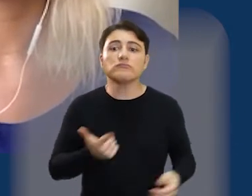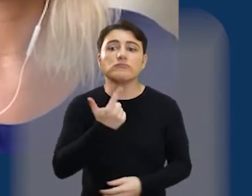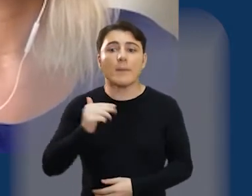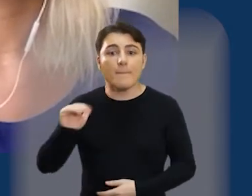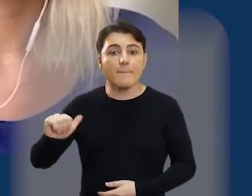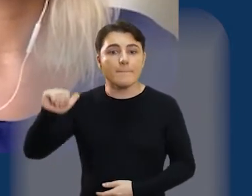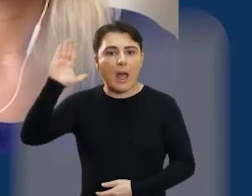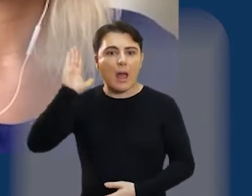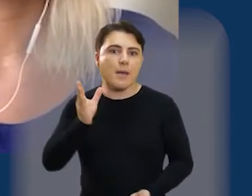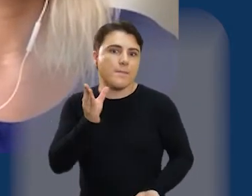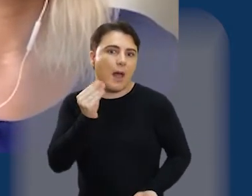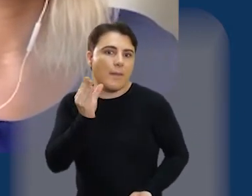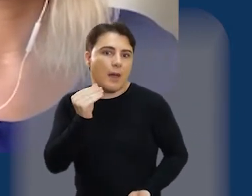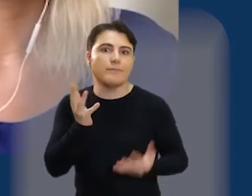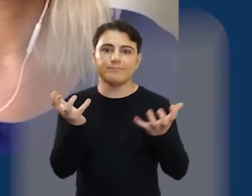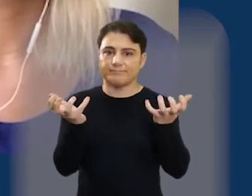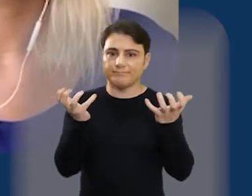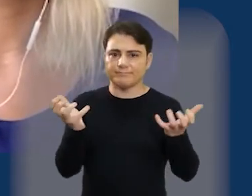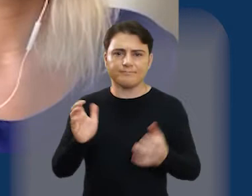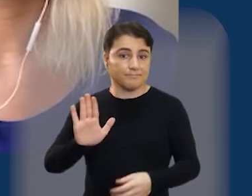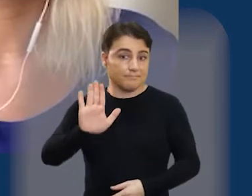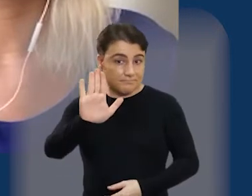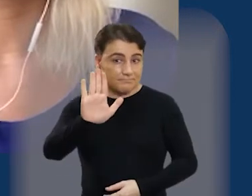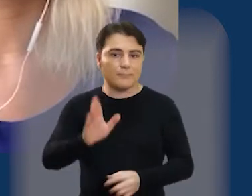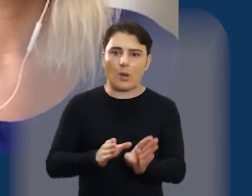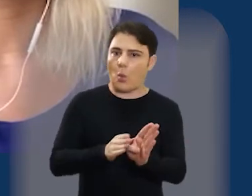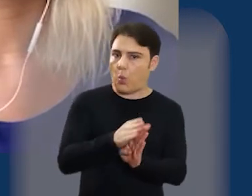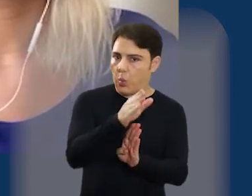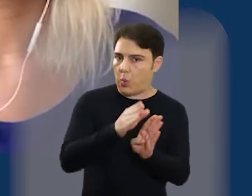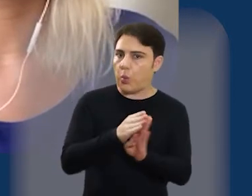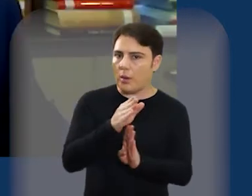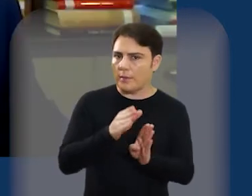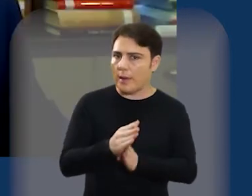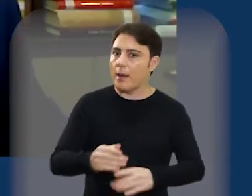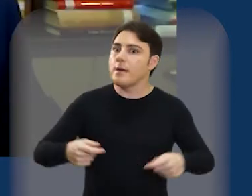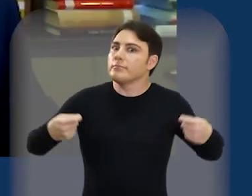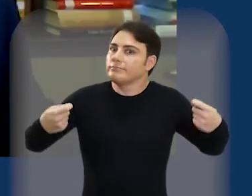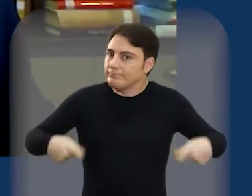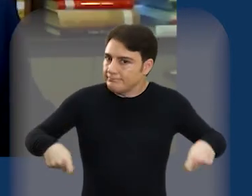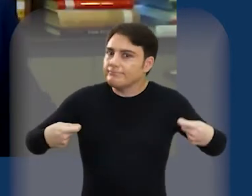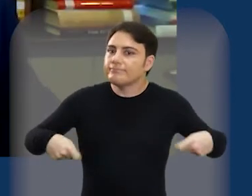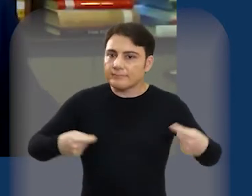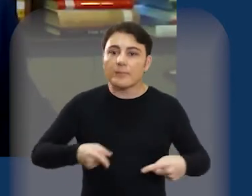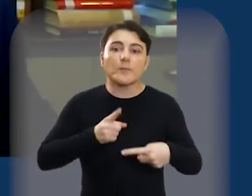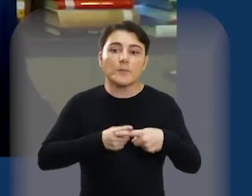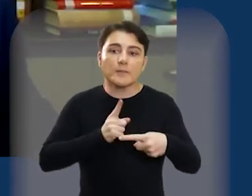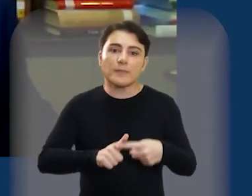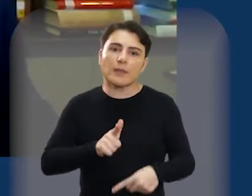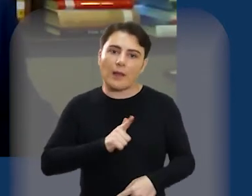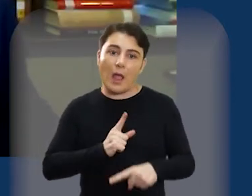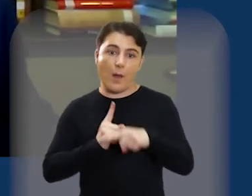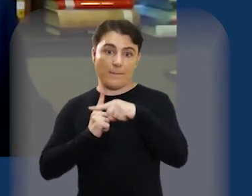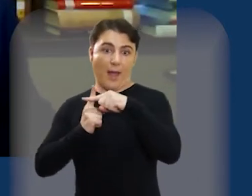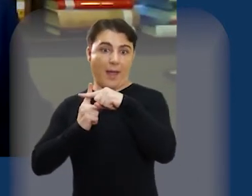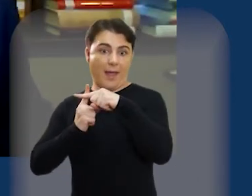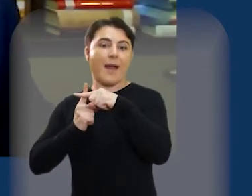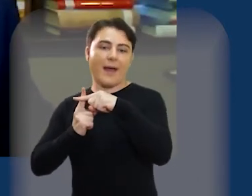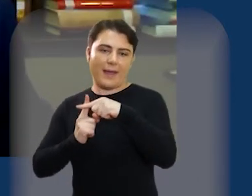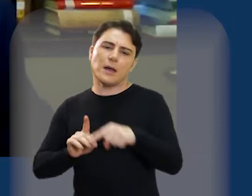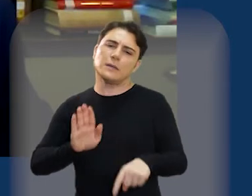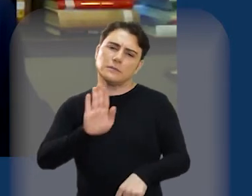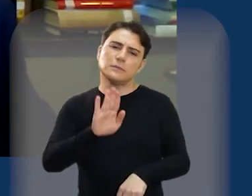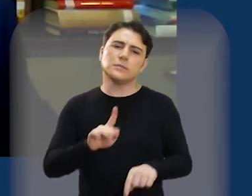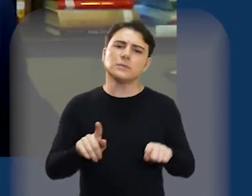jejum intermitente, mas que tem as suas indicações e que tem, logicamente, as suas